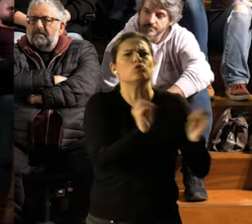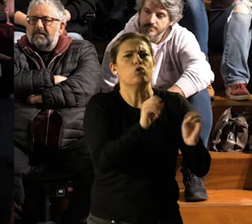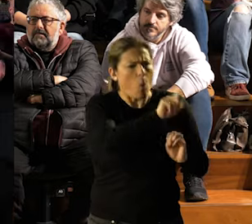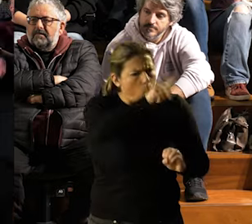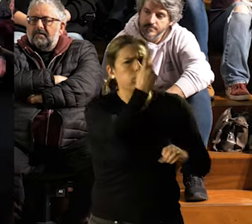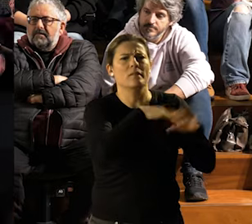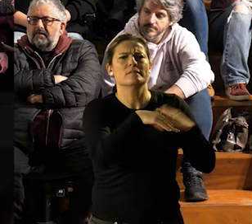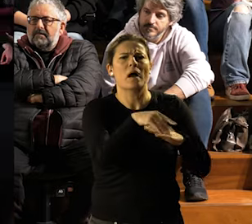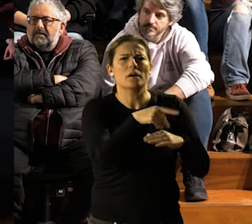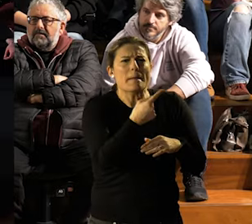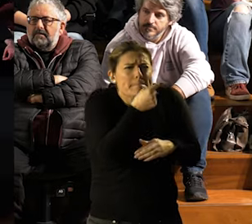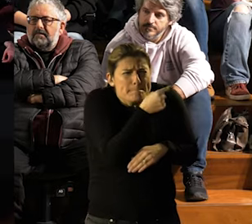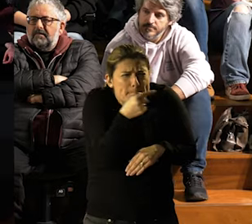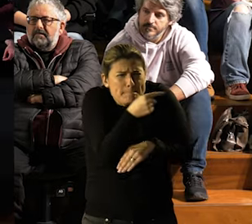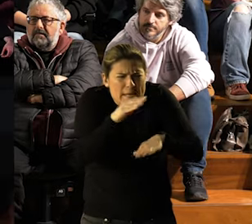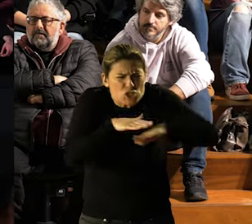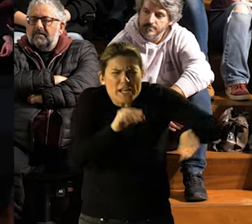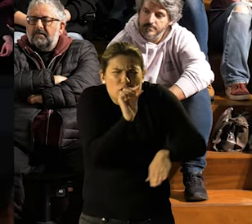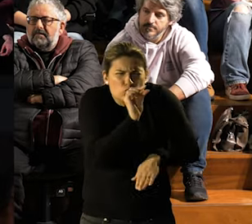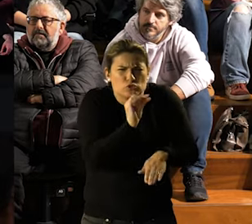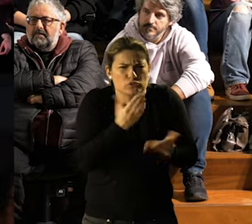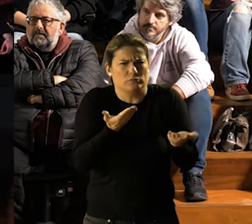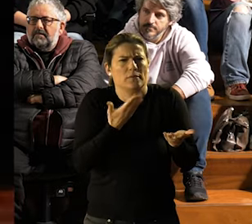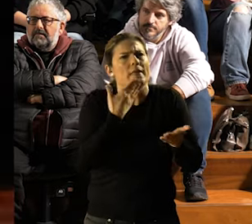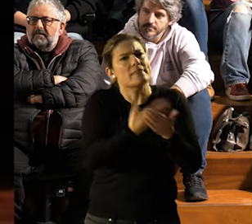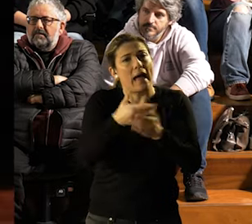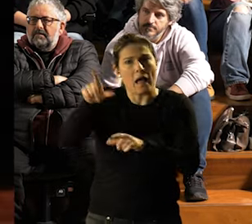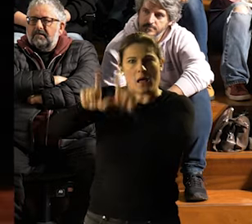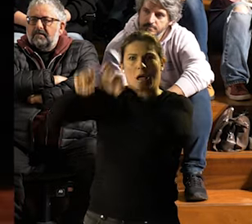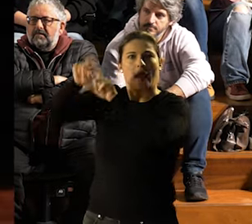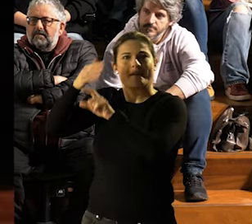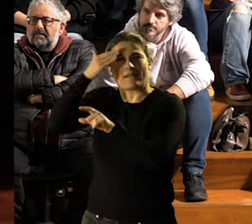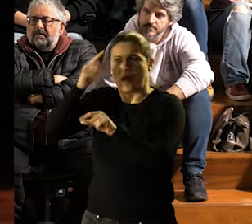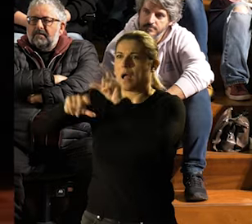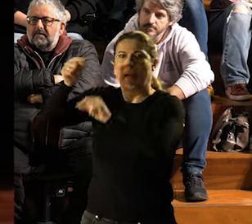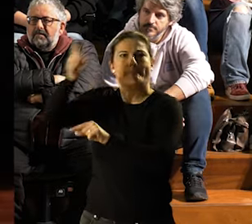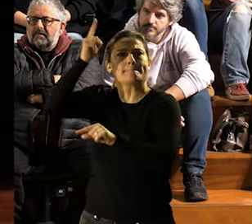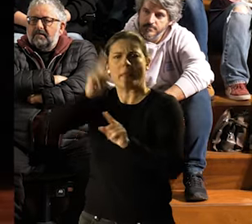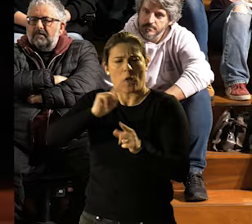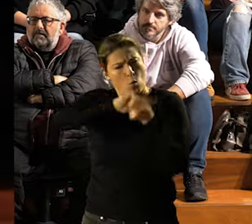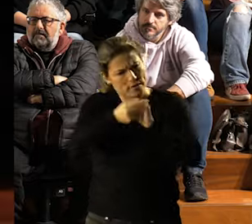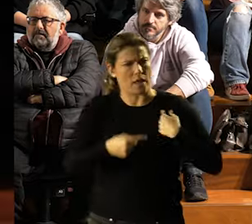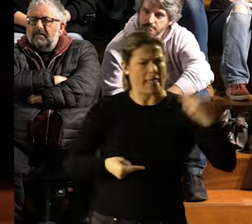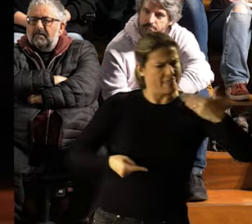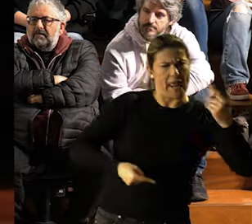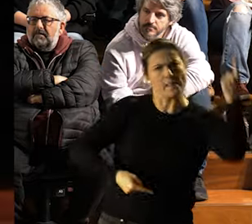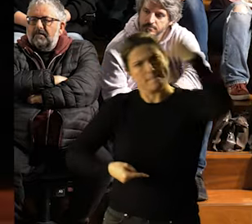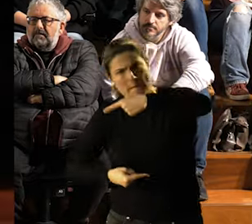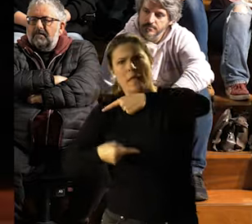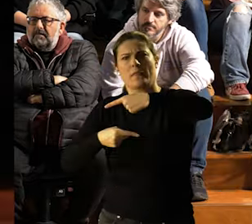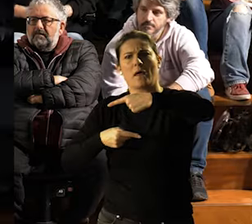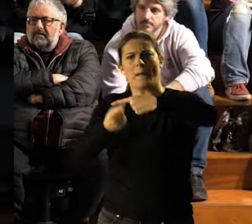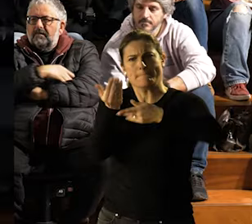deveria ter feito um mínimo de esquerda garantir que não era a especulação que mandava no nosso direito que era o nosso direito que mandava no mercado e na